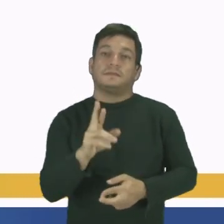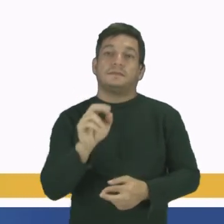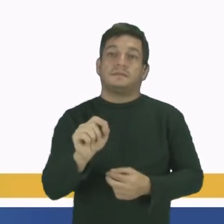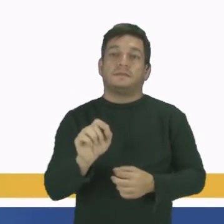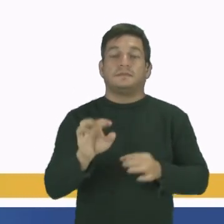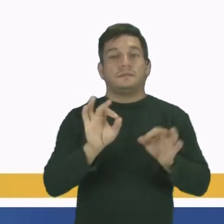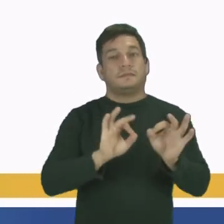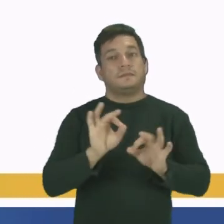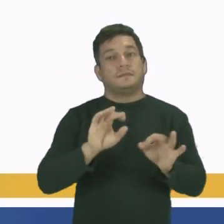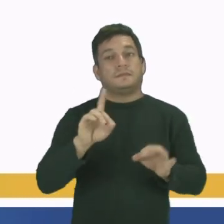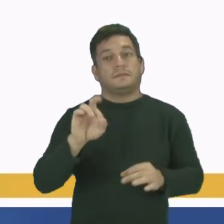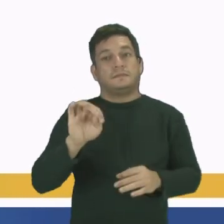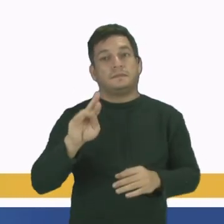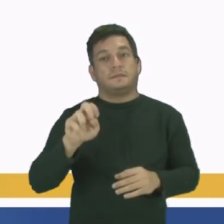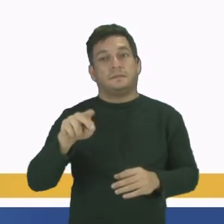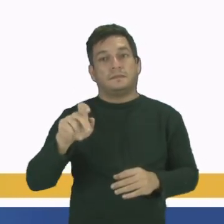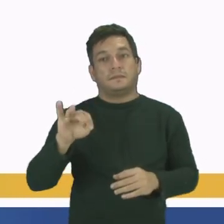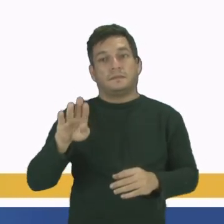desse determinante